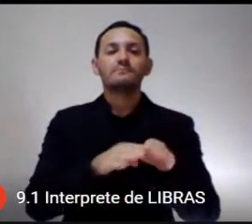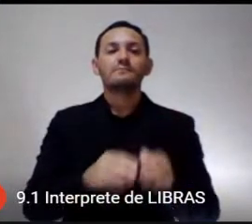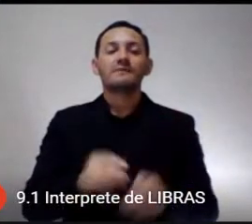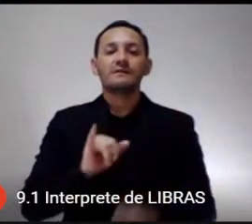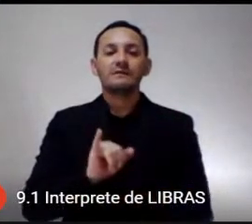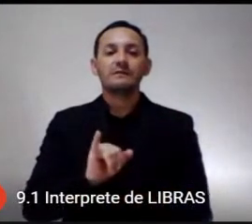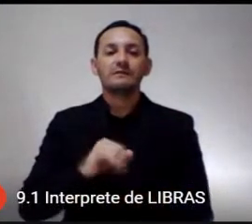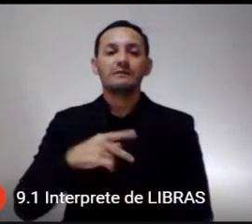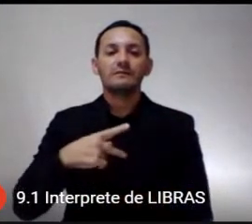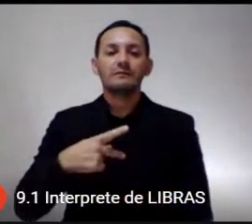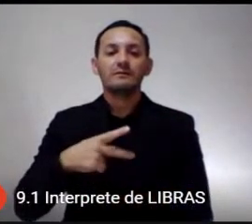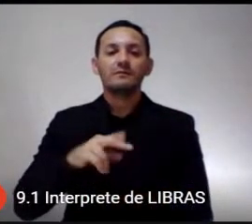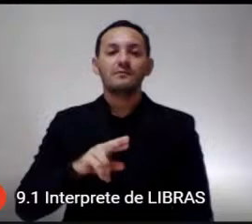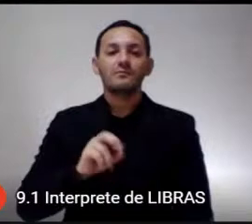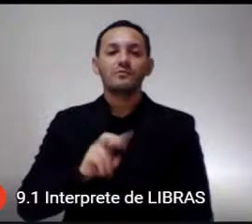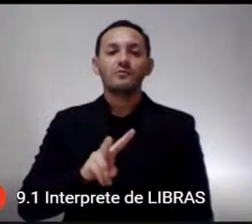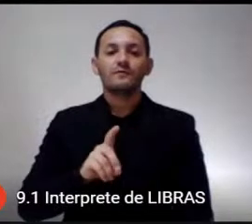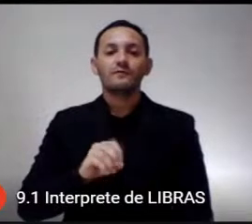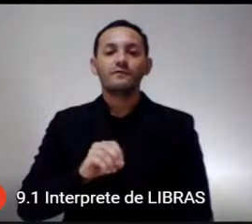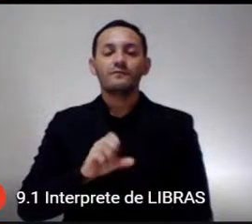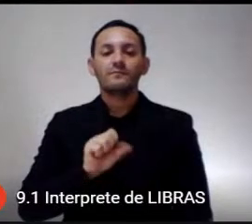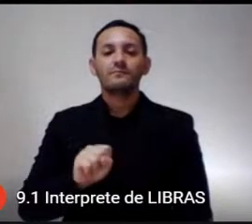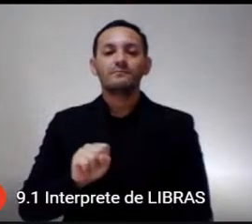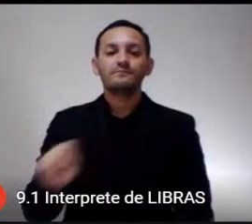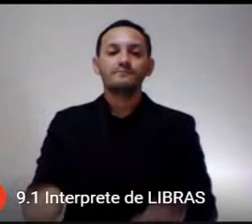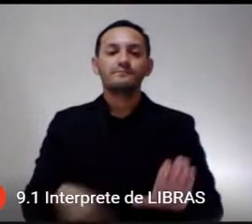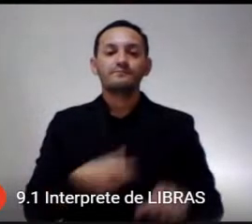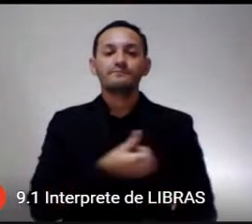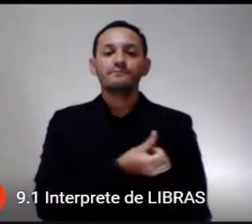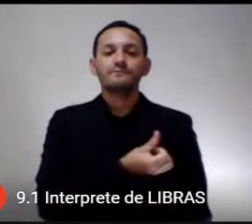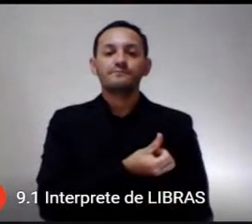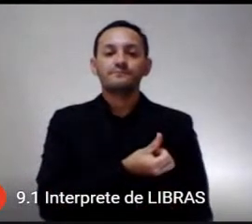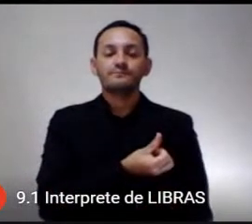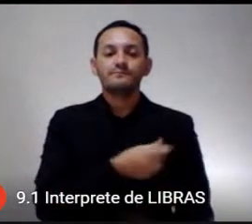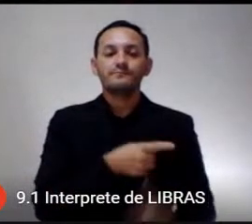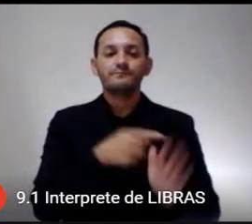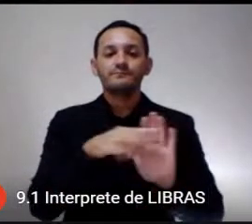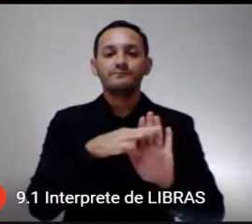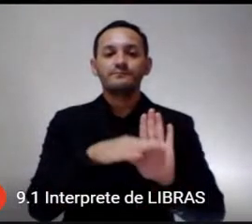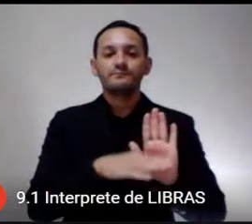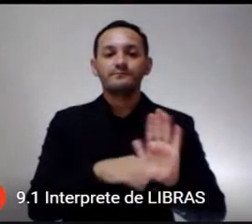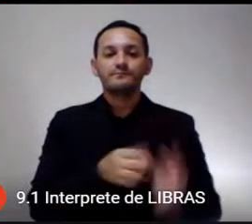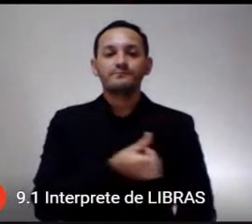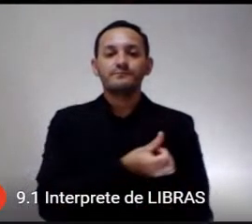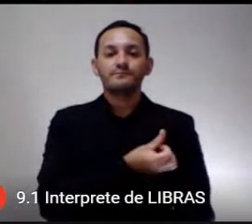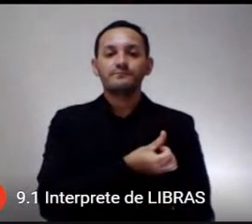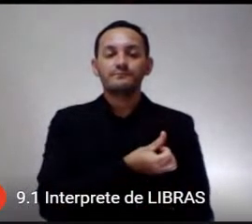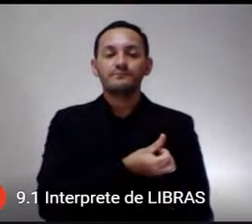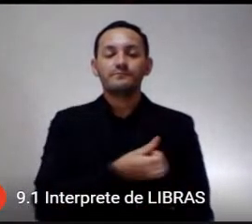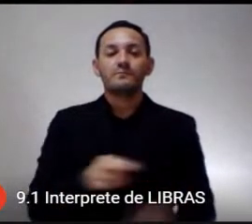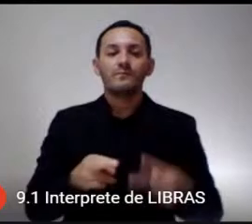improvidos. Unânime. O item de número 6... que é o recurso eleitoral número